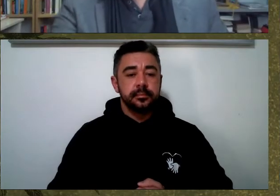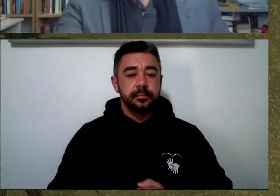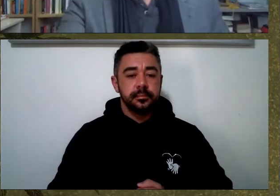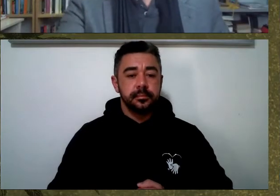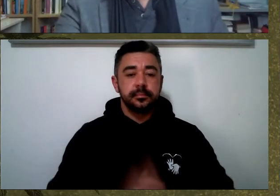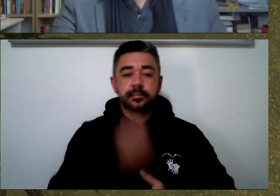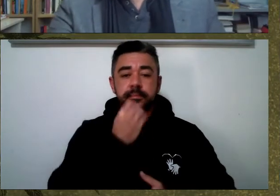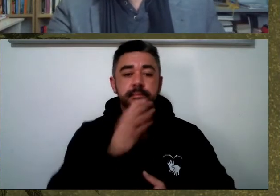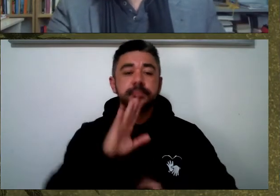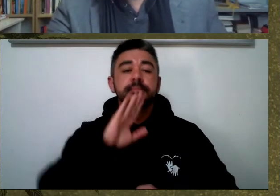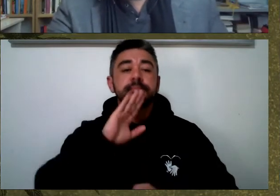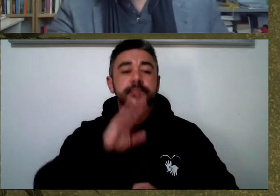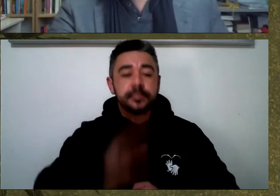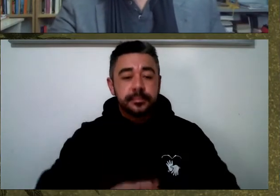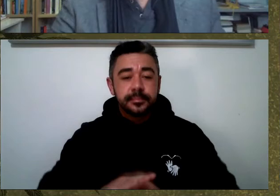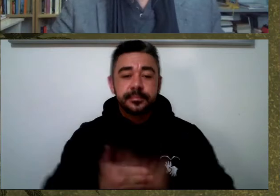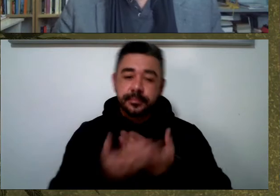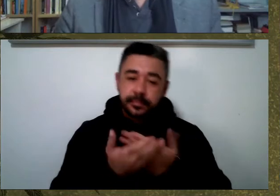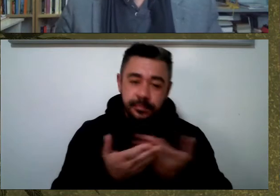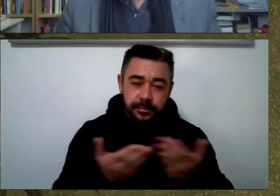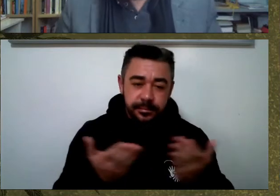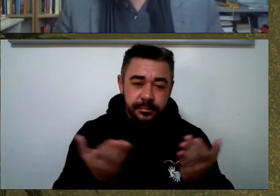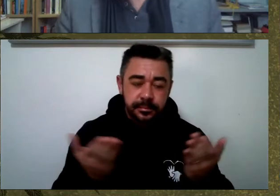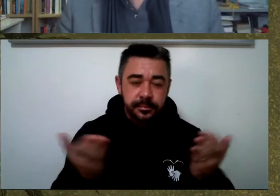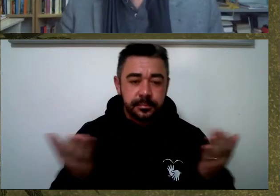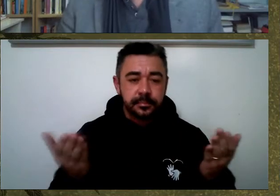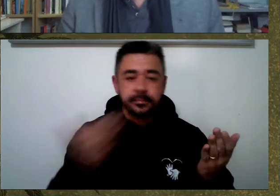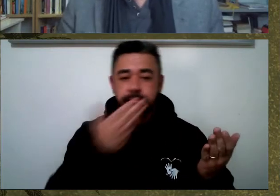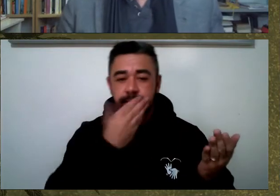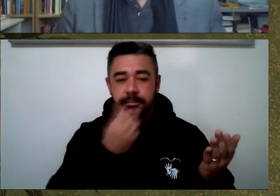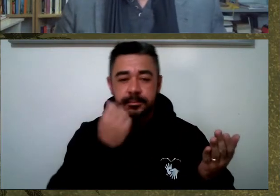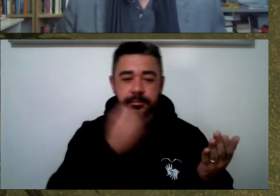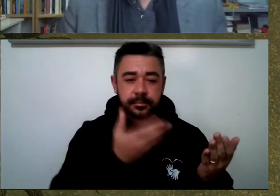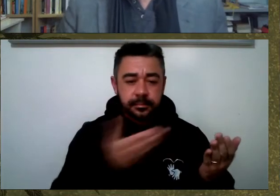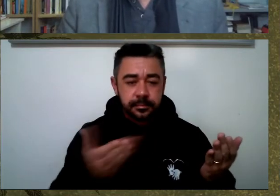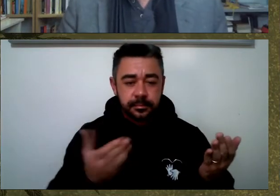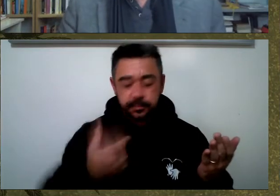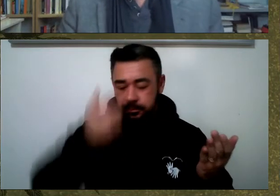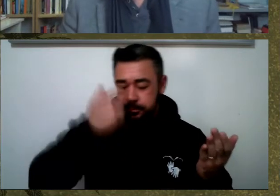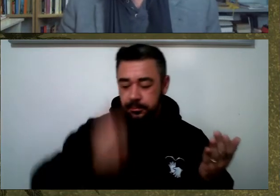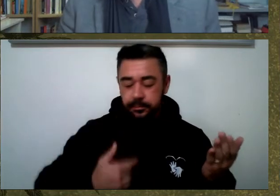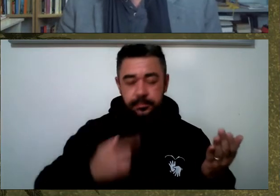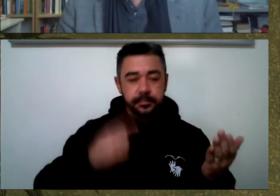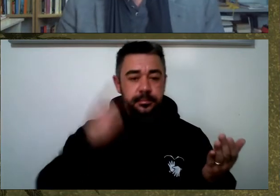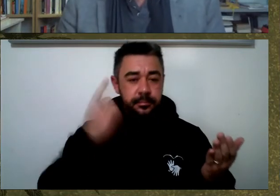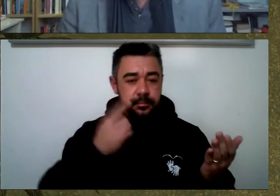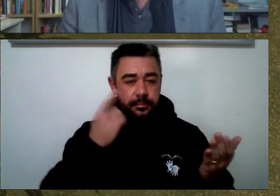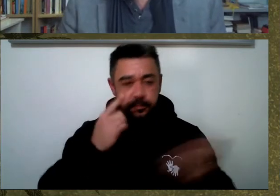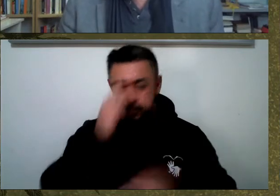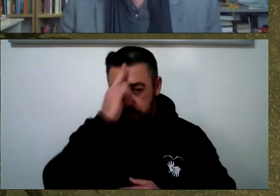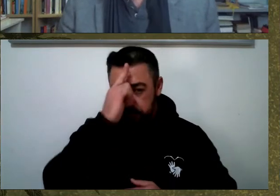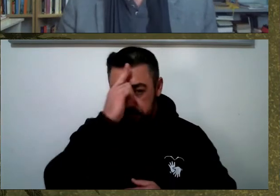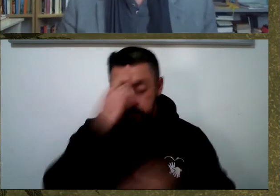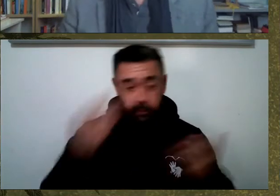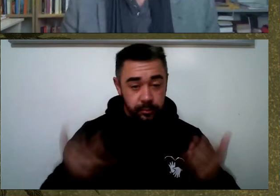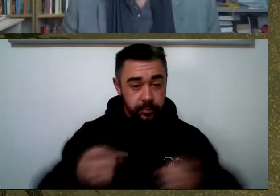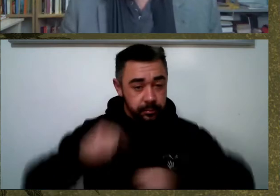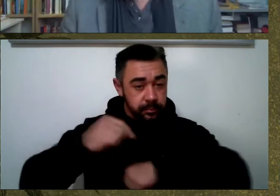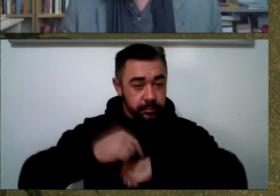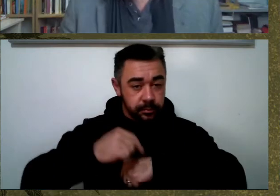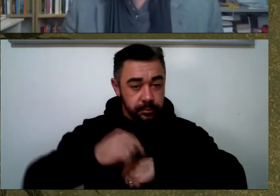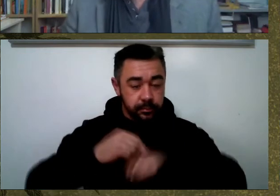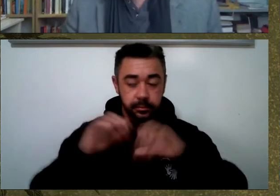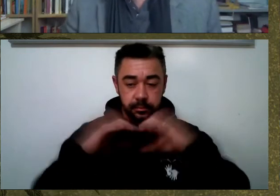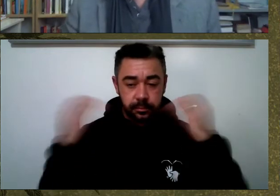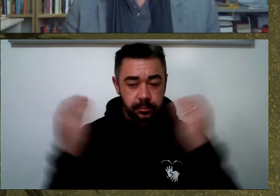Muito boa tarde a todas e todos. Deputado Goura, aqui conduzindo esse momento do nosso Fórum